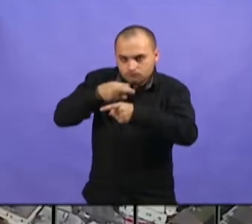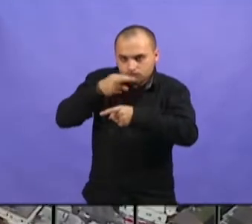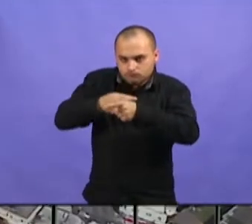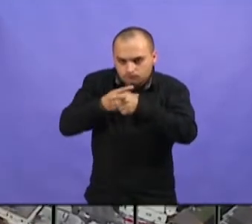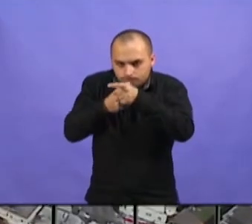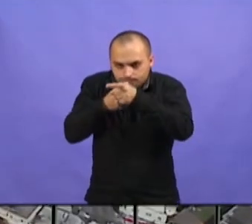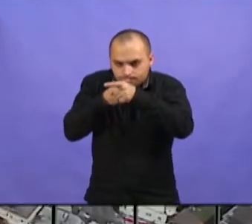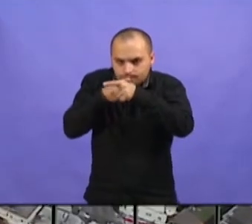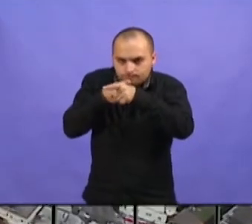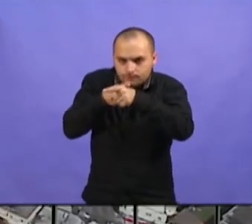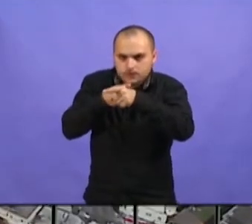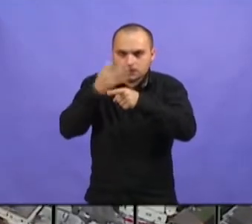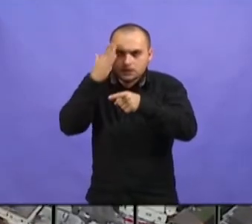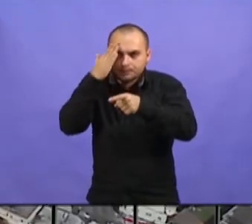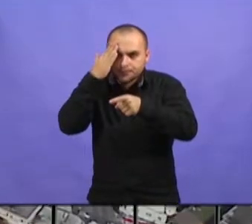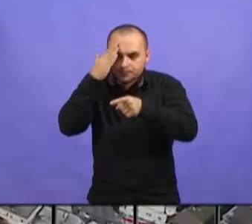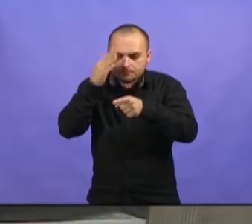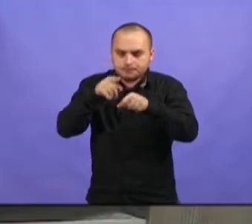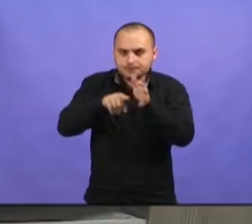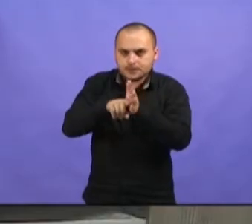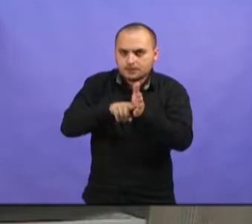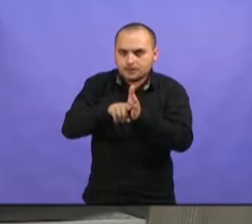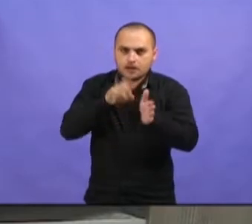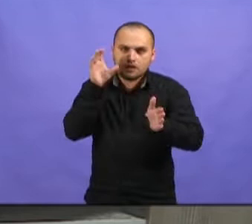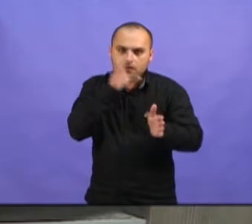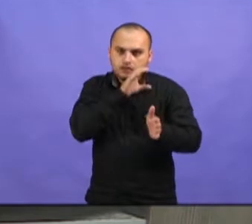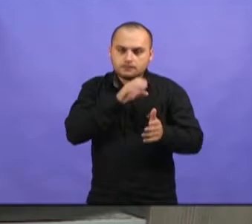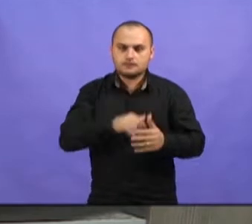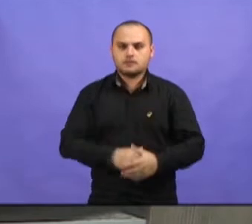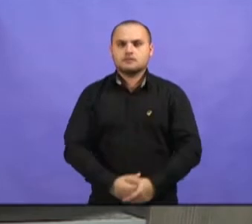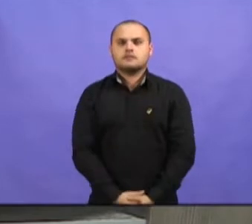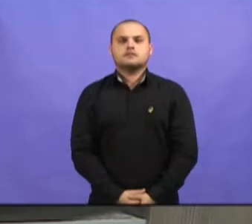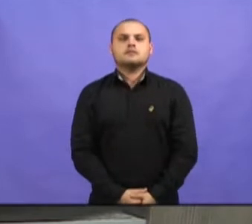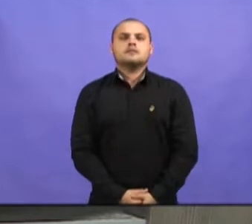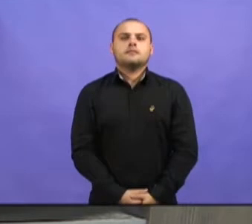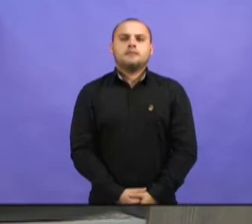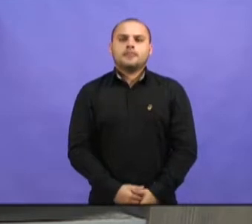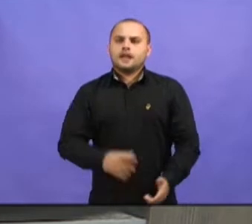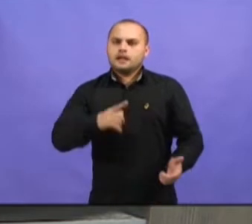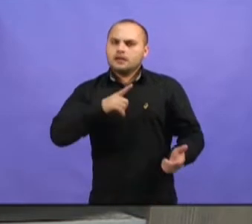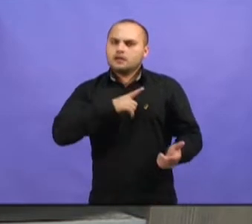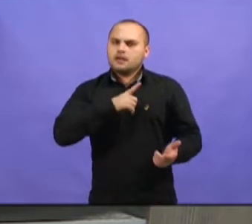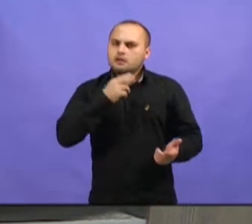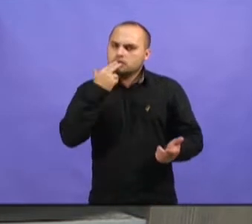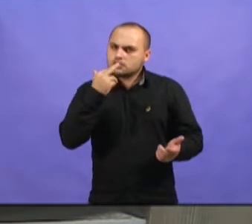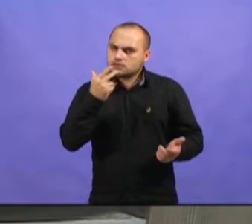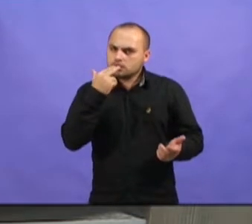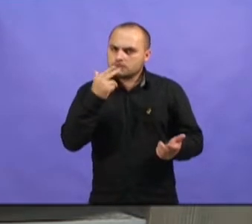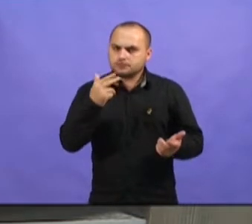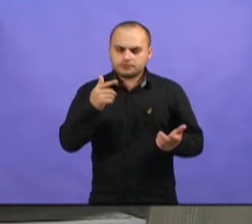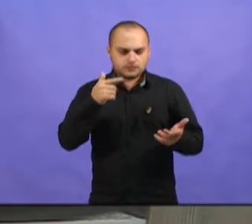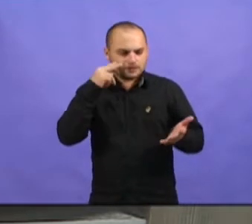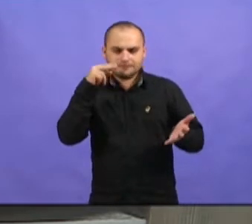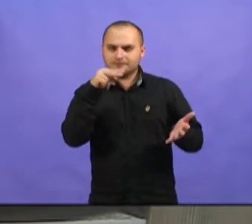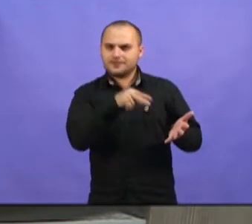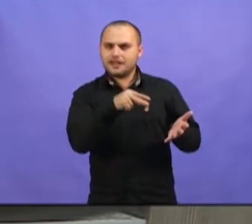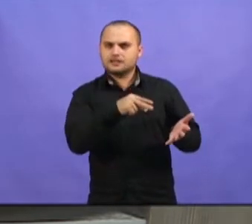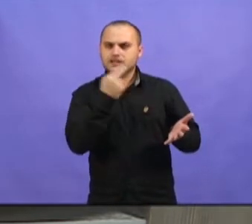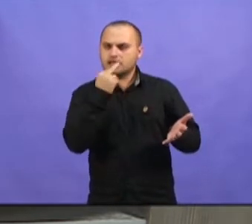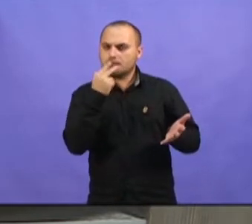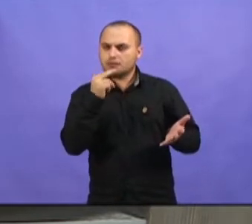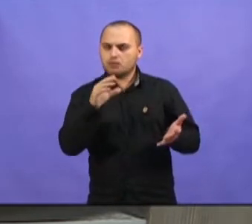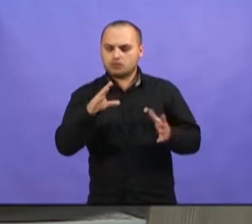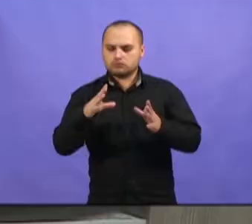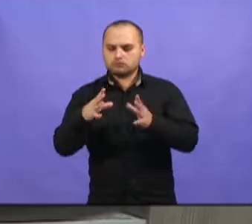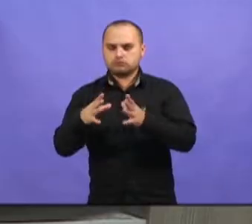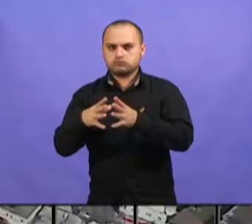toque retal e a consulta com o urologista. E tem algum índice que estabelece as chances de cura? Certo. Eu,